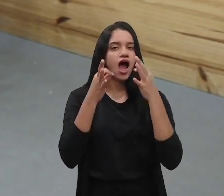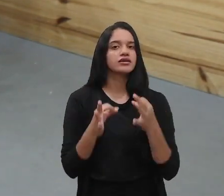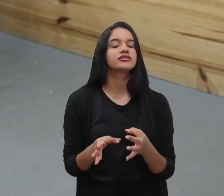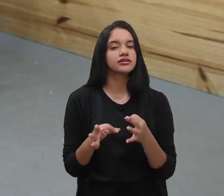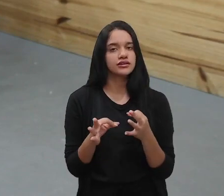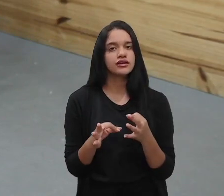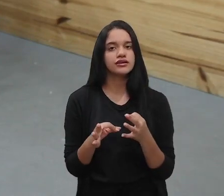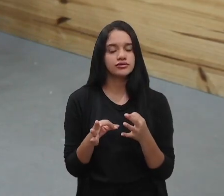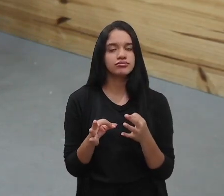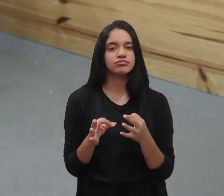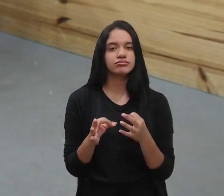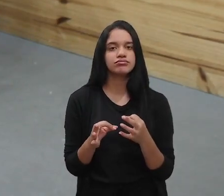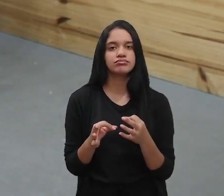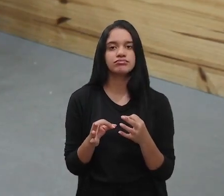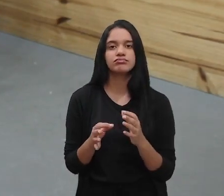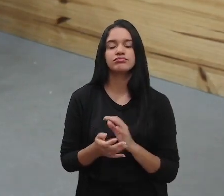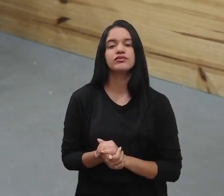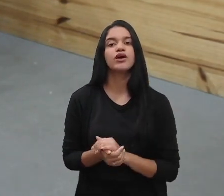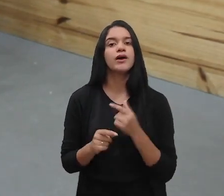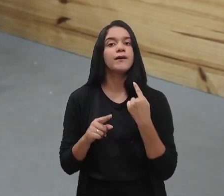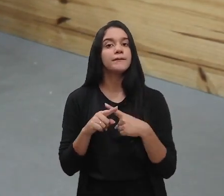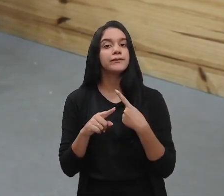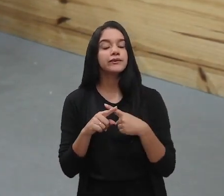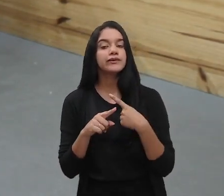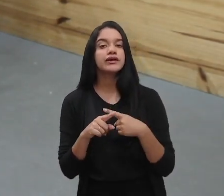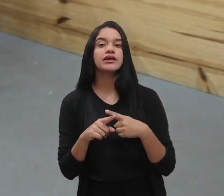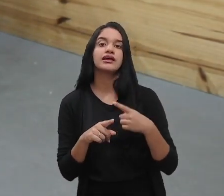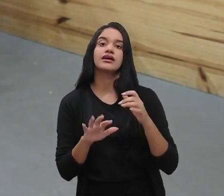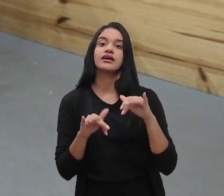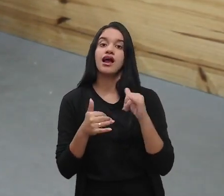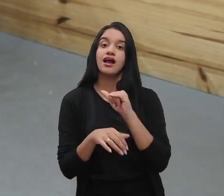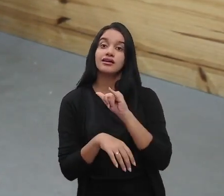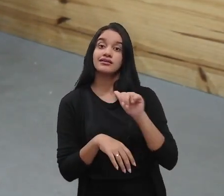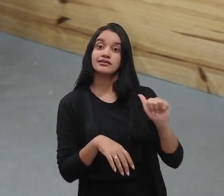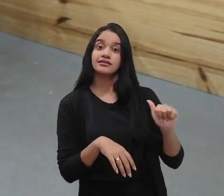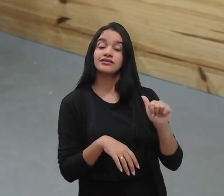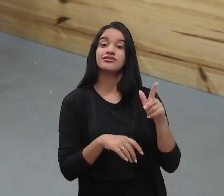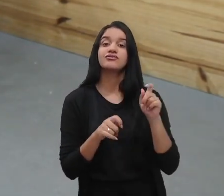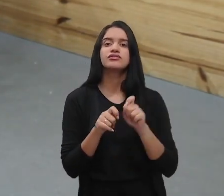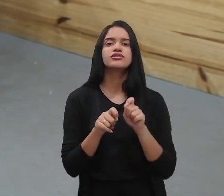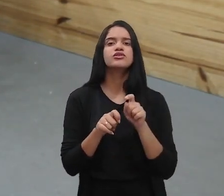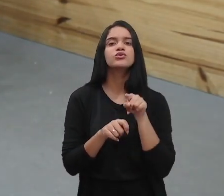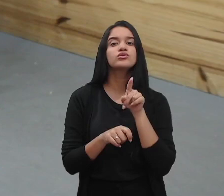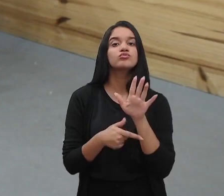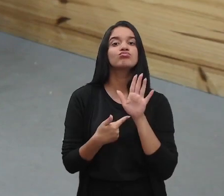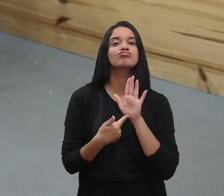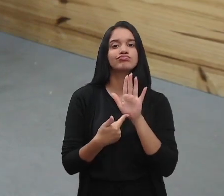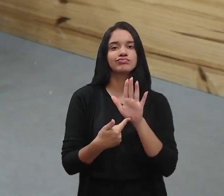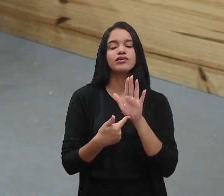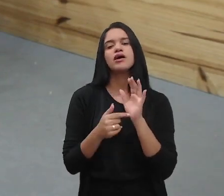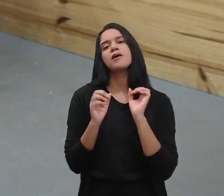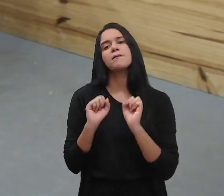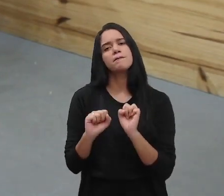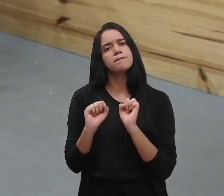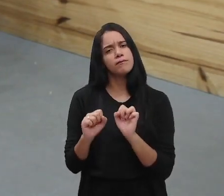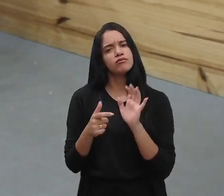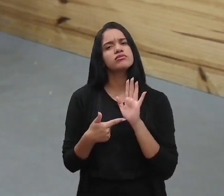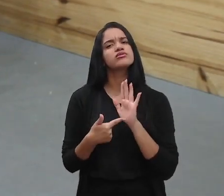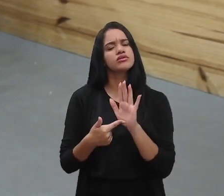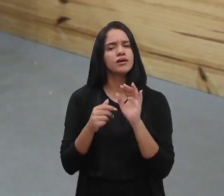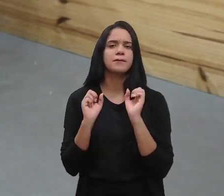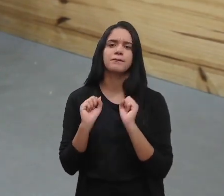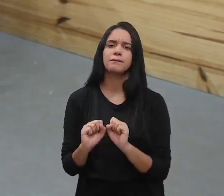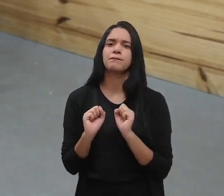atenta a essa parametrização, porque a inteligência artificial vai fazer o que você colocar para ela. Ela pode ajudar? Pode,